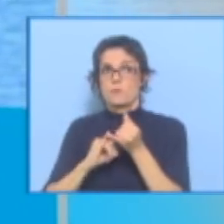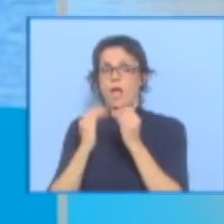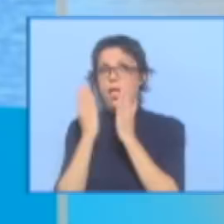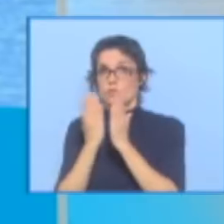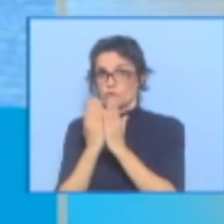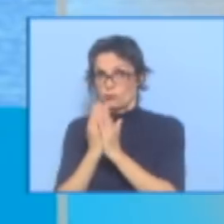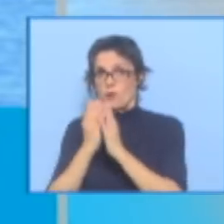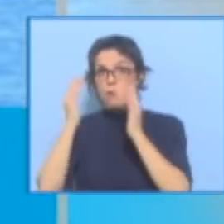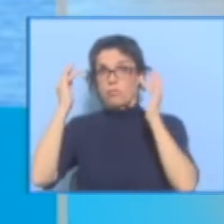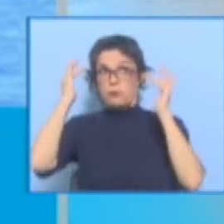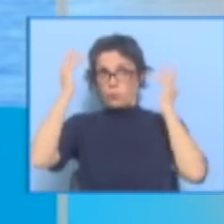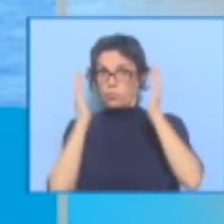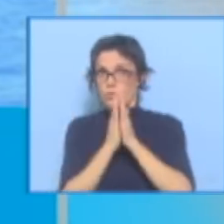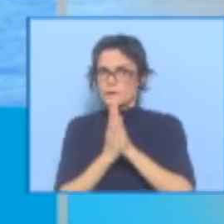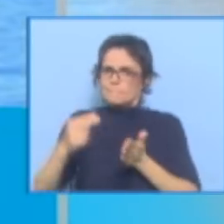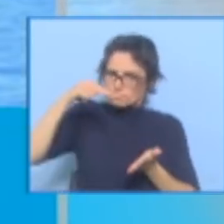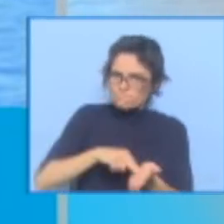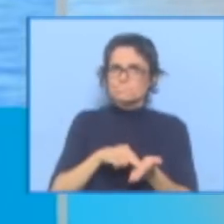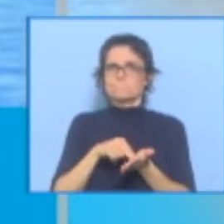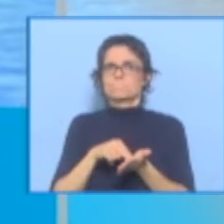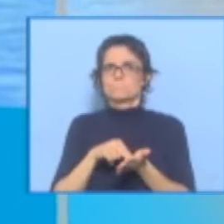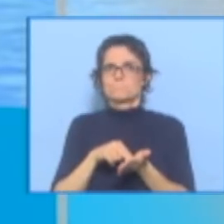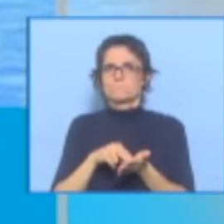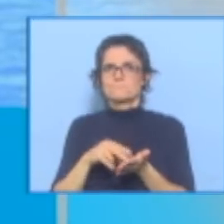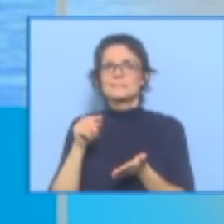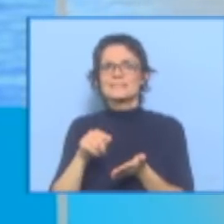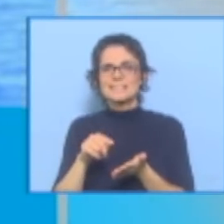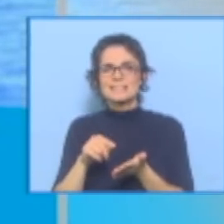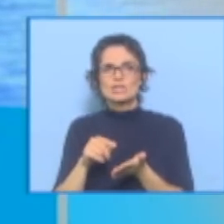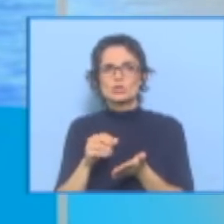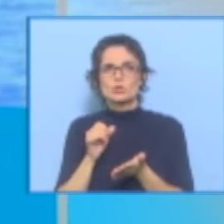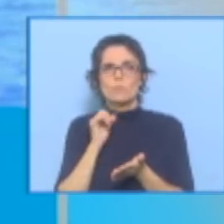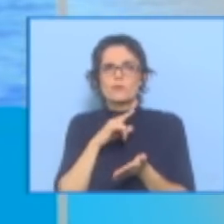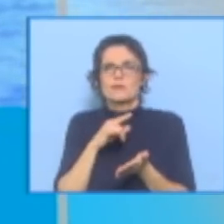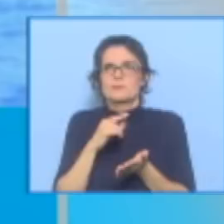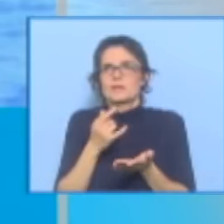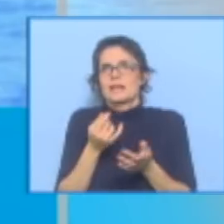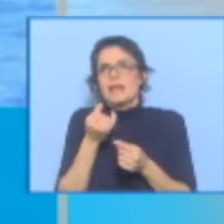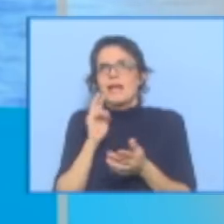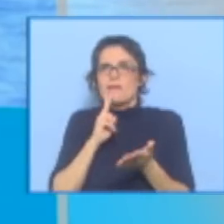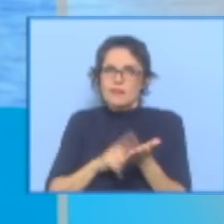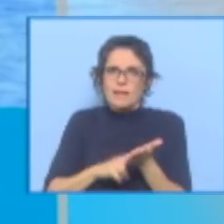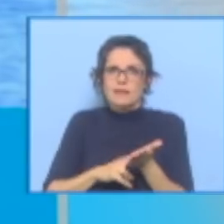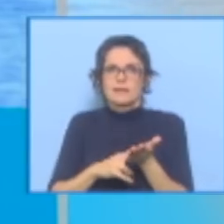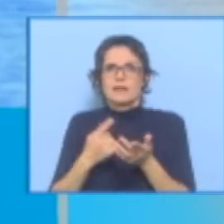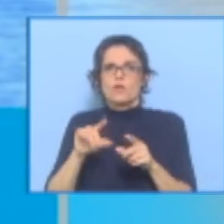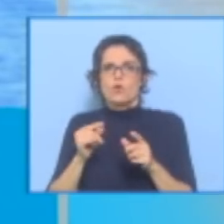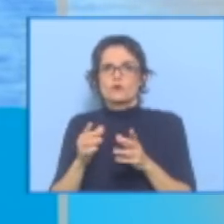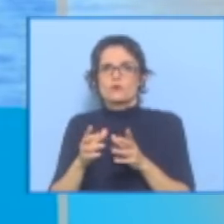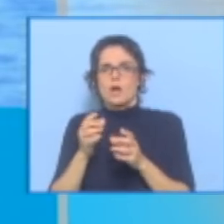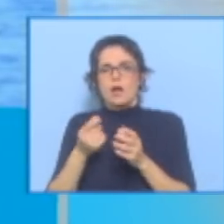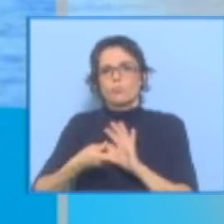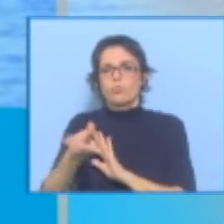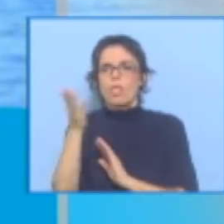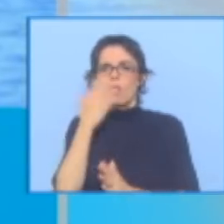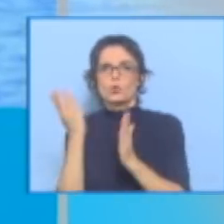presente. E é uma maneira de dizer, podemos não ser tantos alunos, como a economia ou direito, mas estamos cá e nós